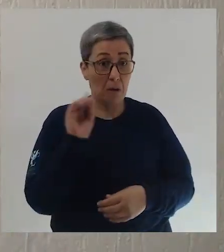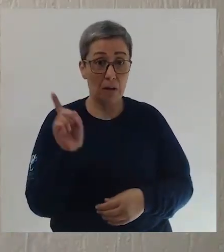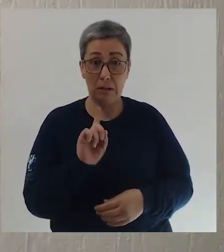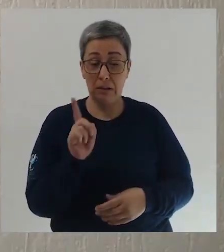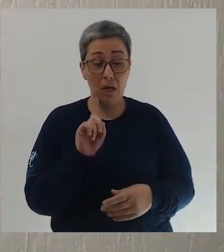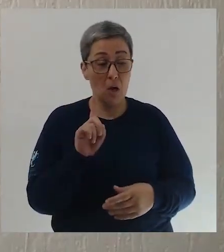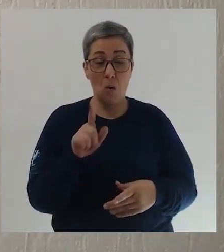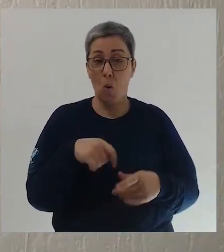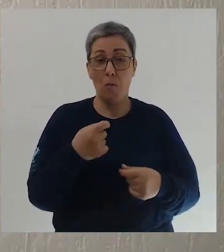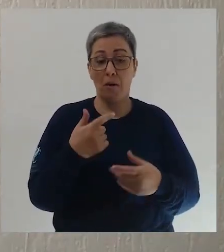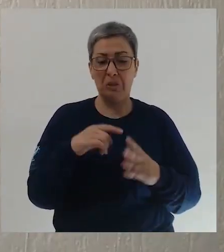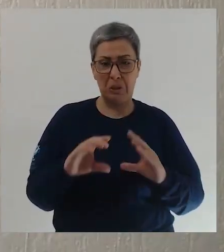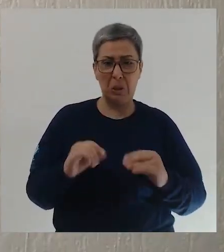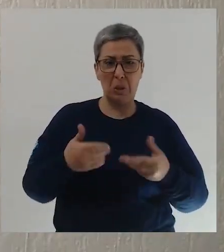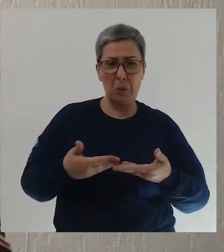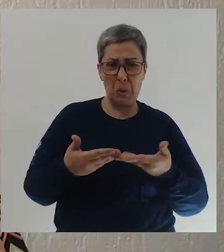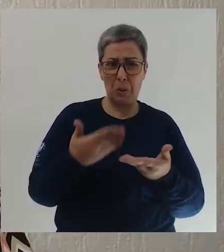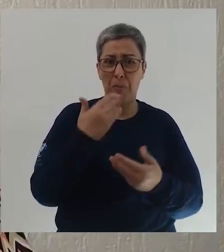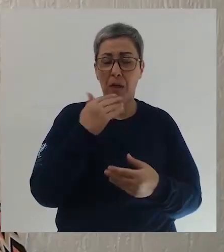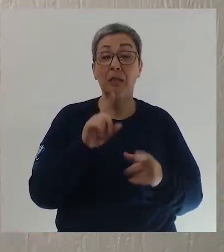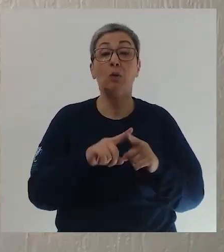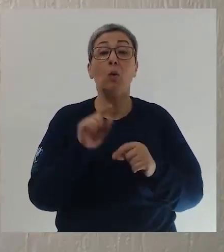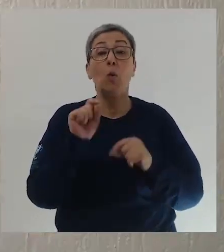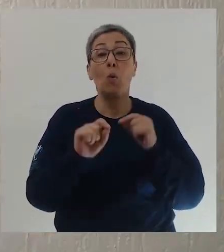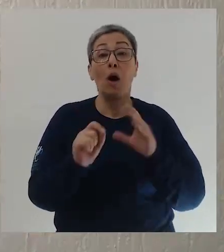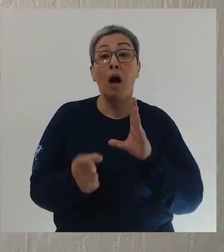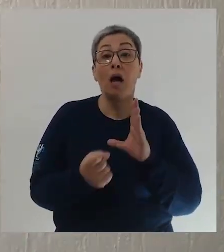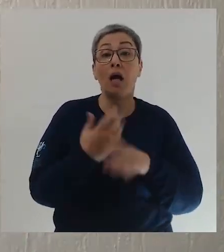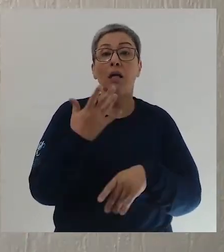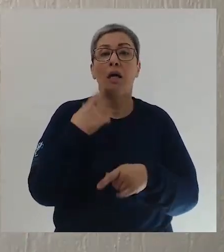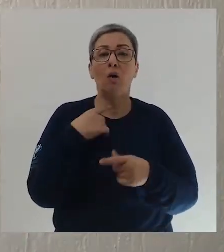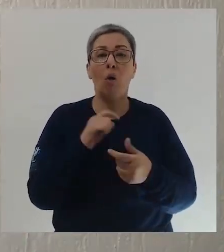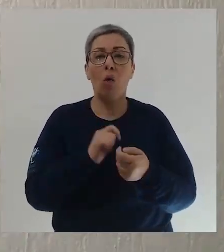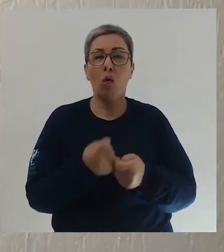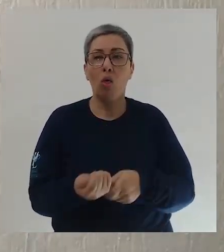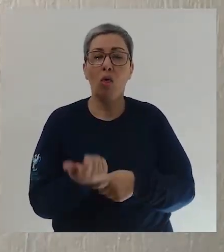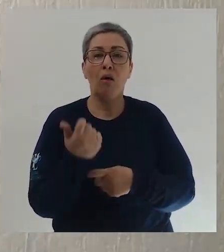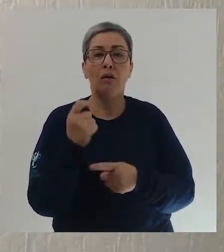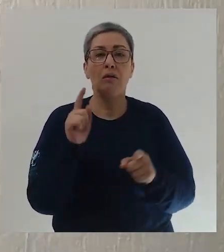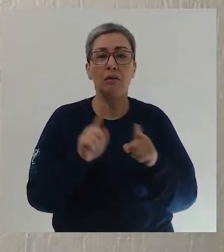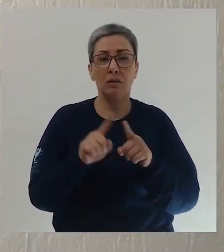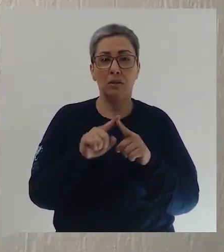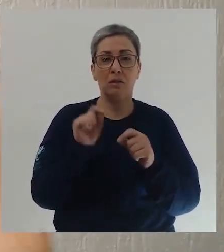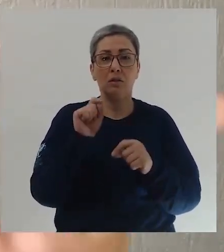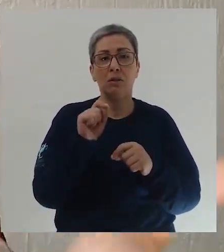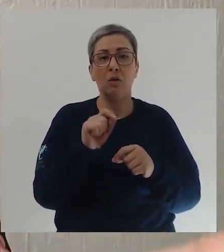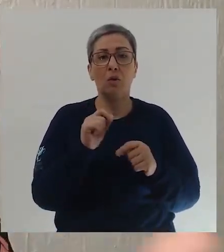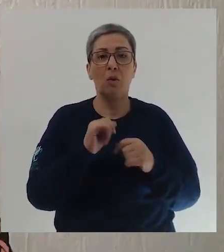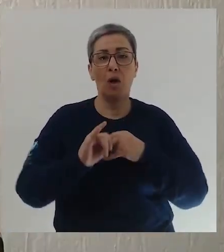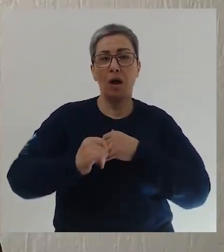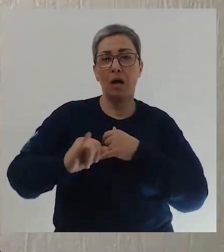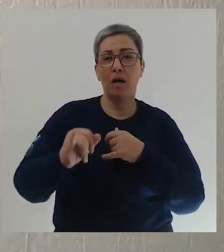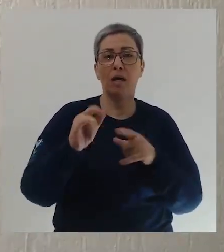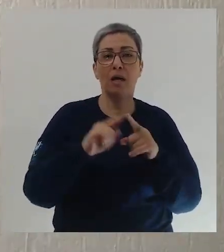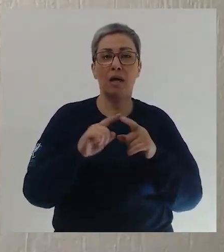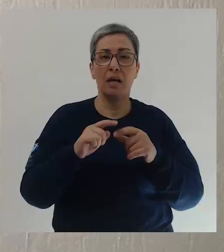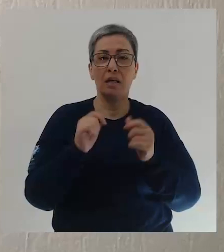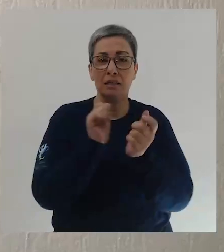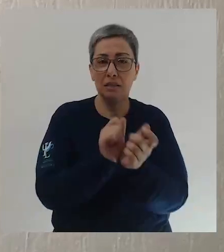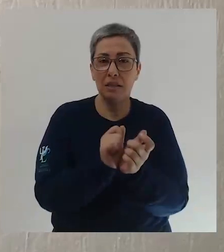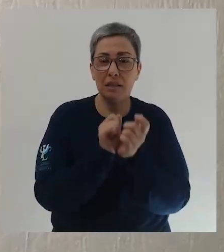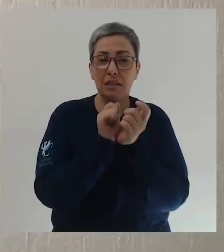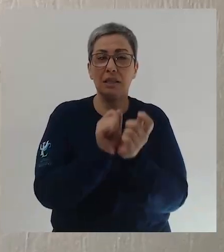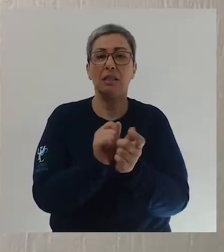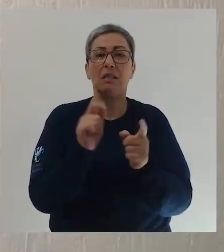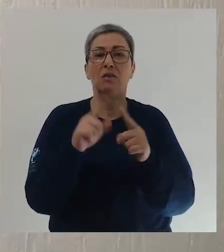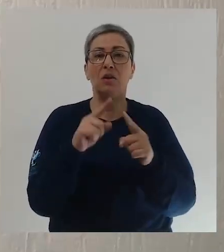muita comida com eles, com os escravos, né? Então eles criaram algumas artimanhas para enganá-los. A lenda, por exemplo, diziam que os